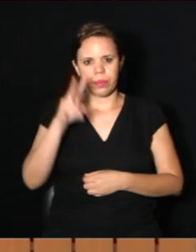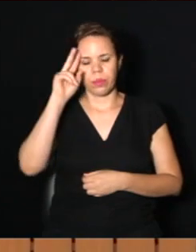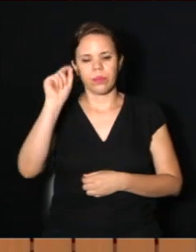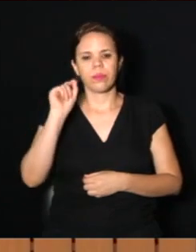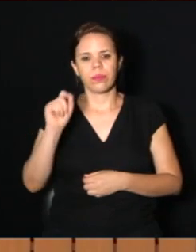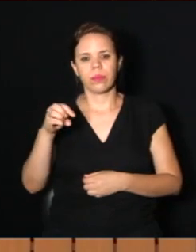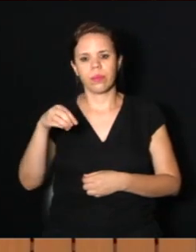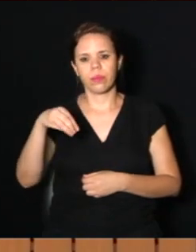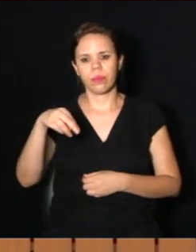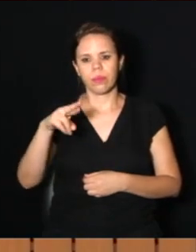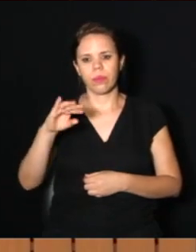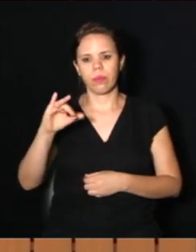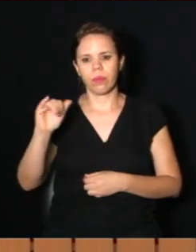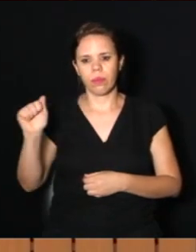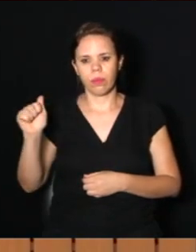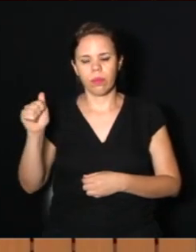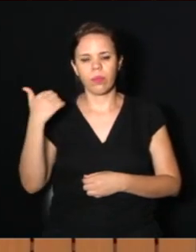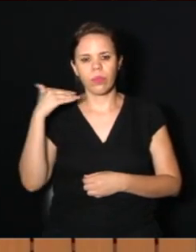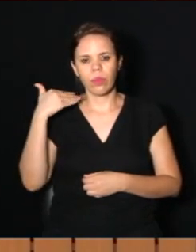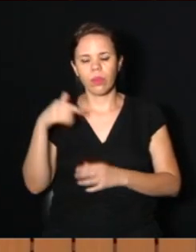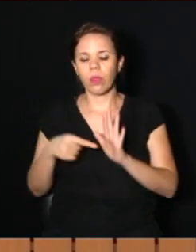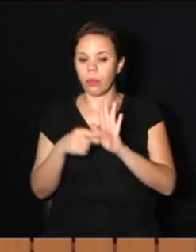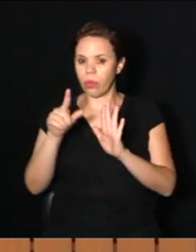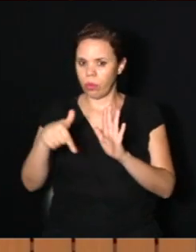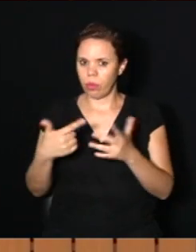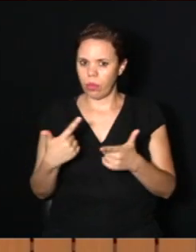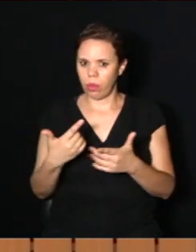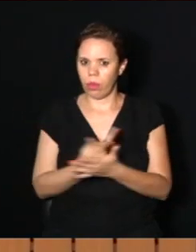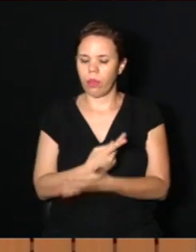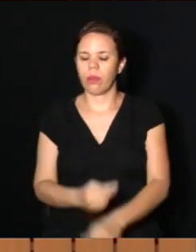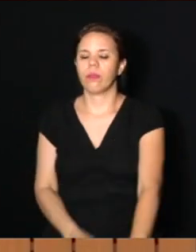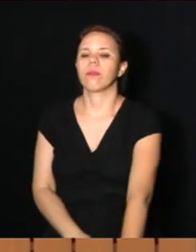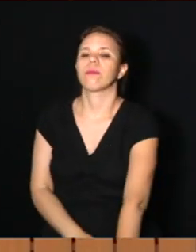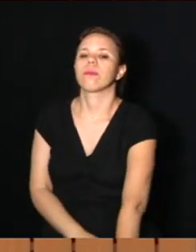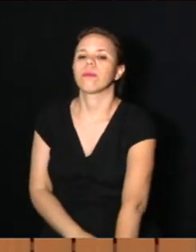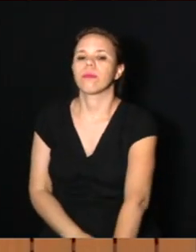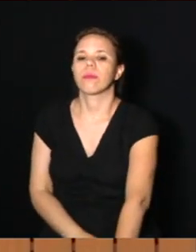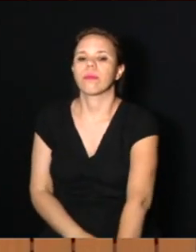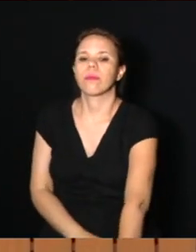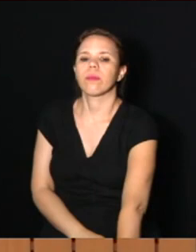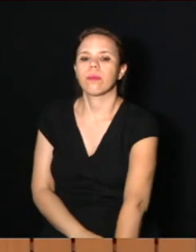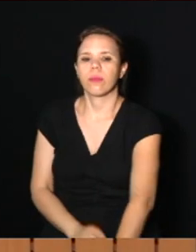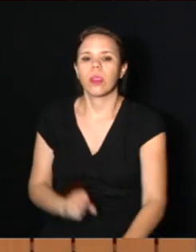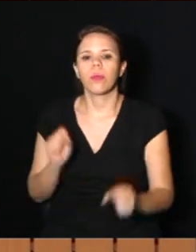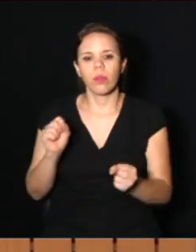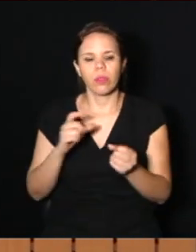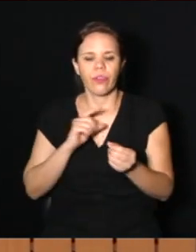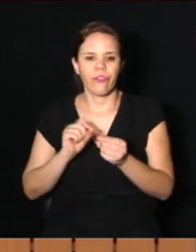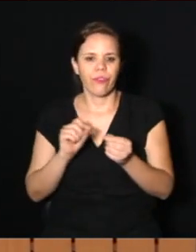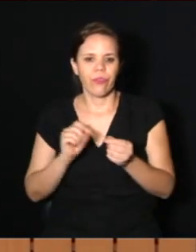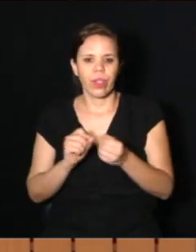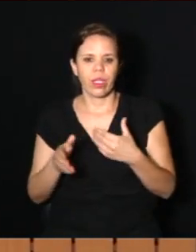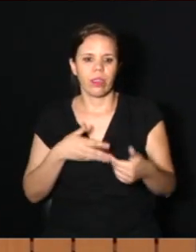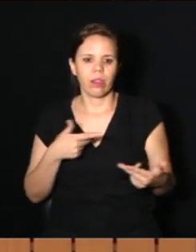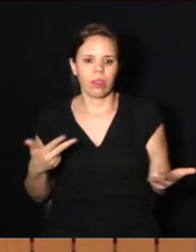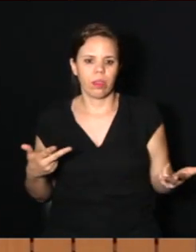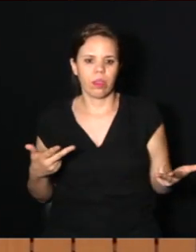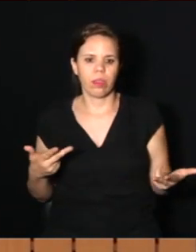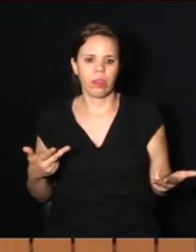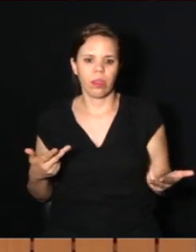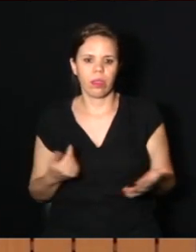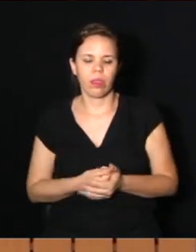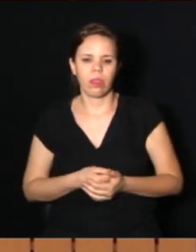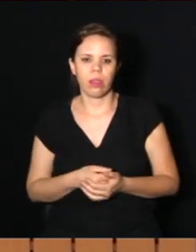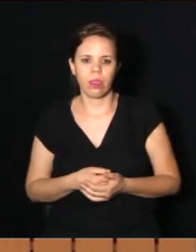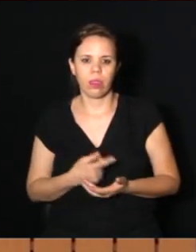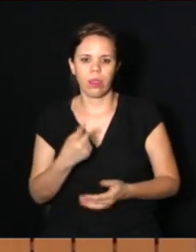que a vereadora Mariana, apontou essa questão de erro, né? Poderia ter feito ocorrer esse erro aí